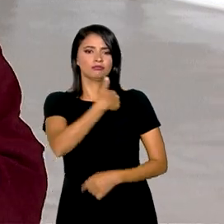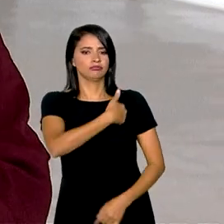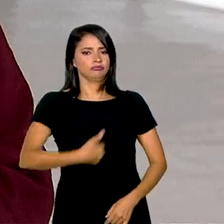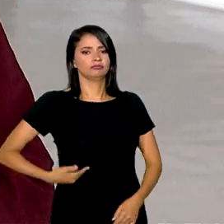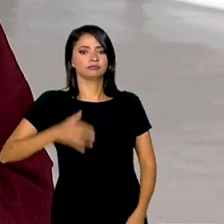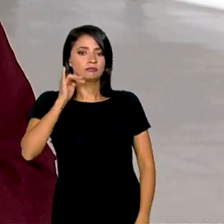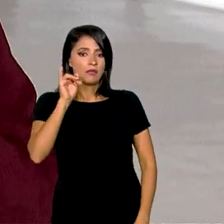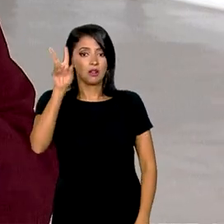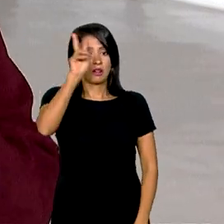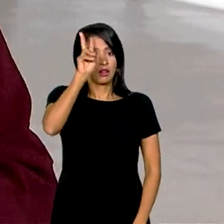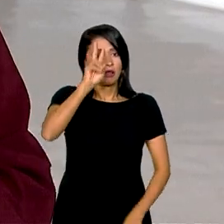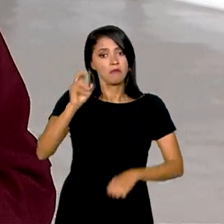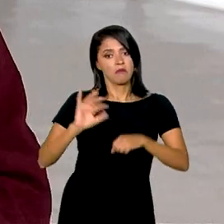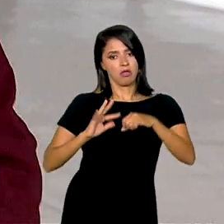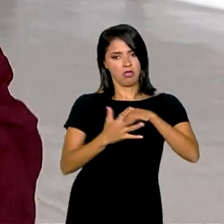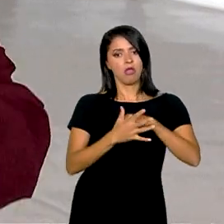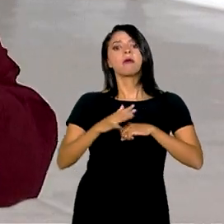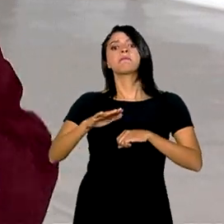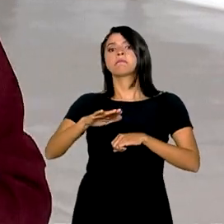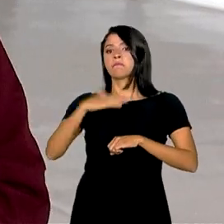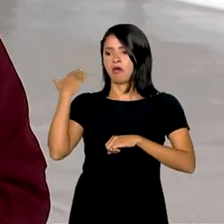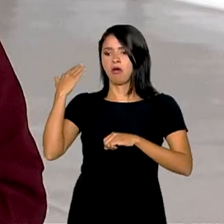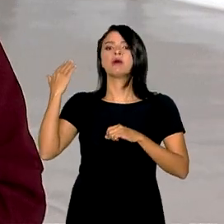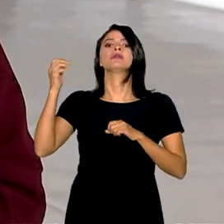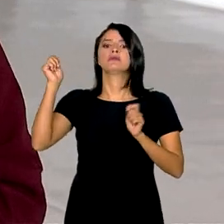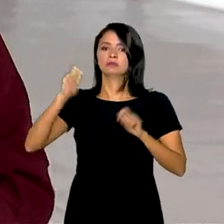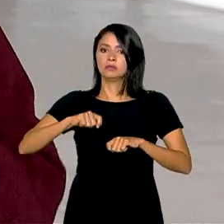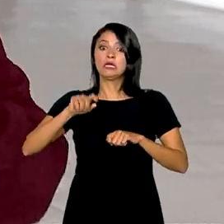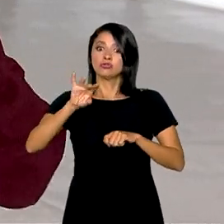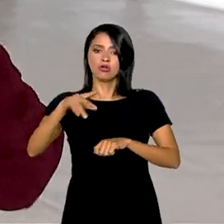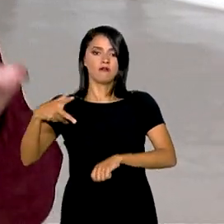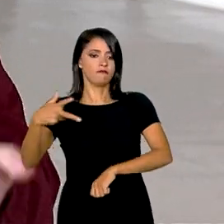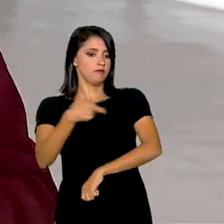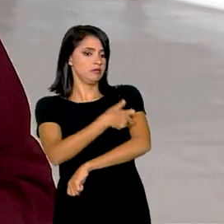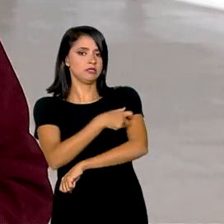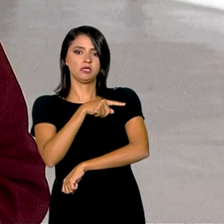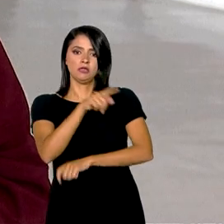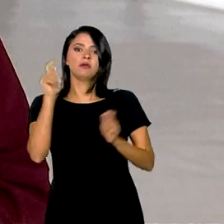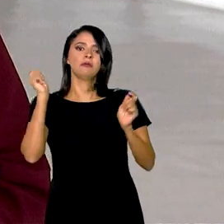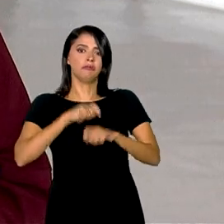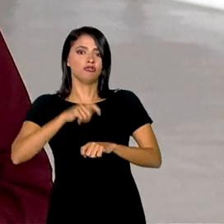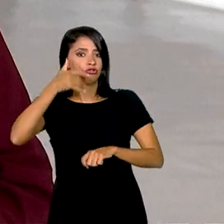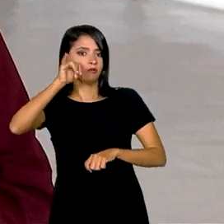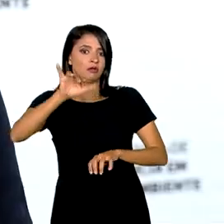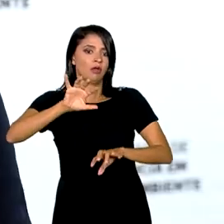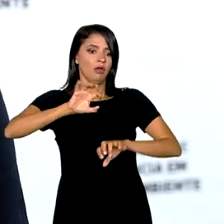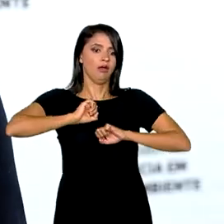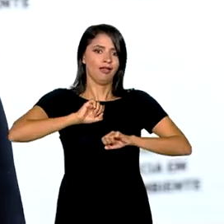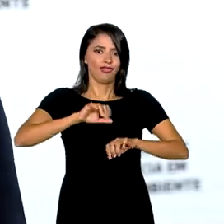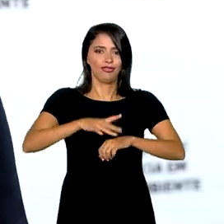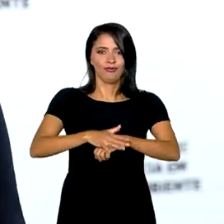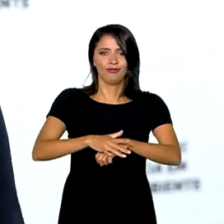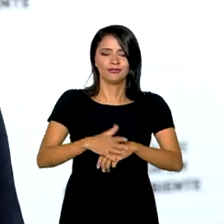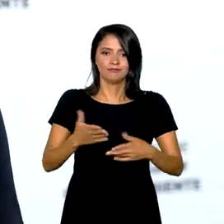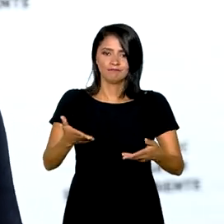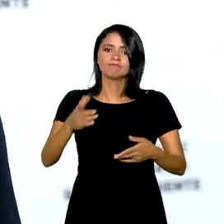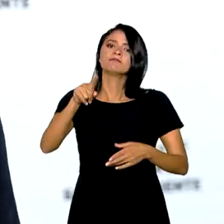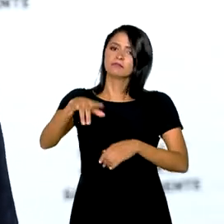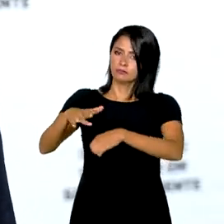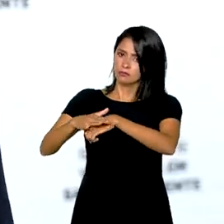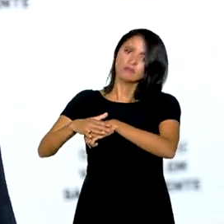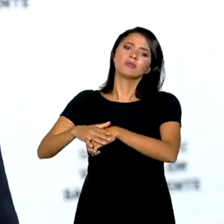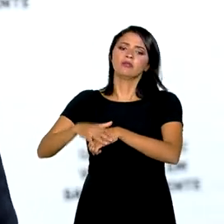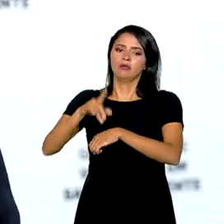lembra que o coronavírus mata e somente a vacina evita o contágio da doença. É uma doença